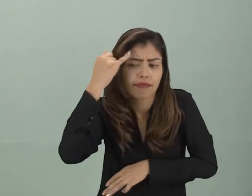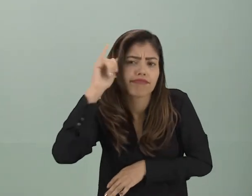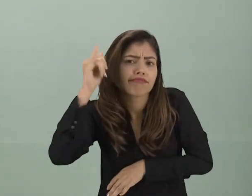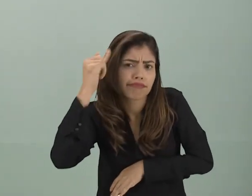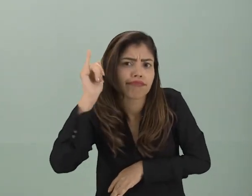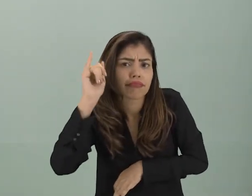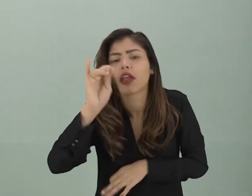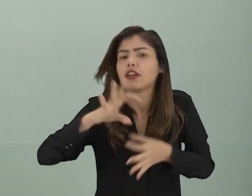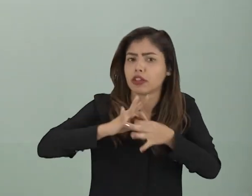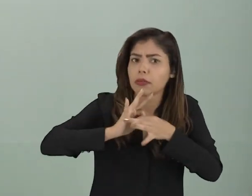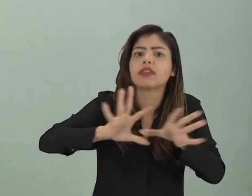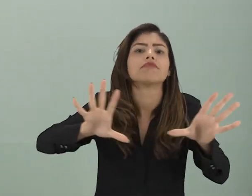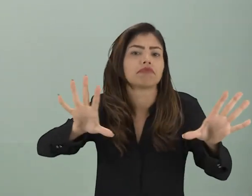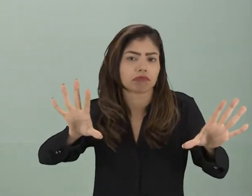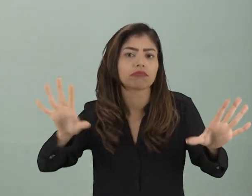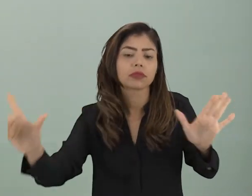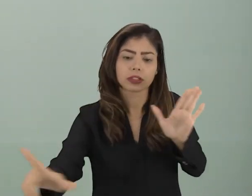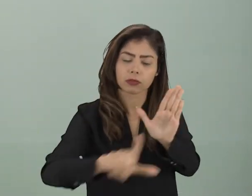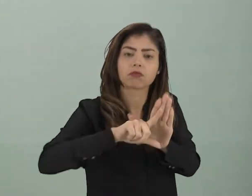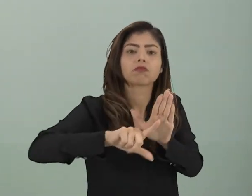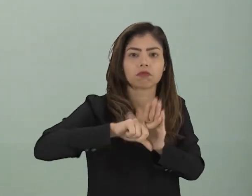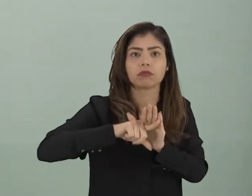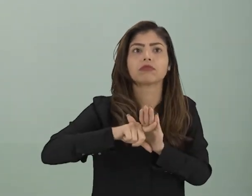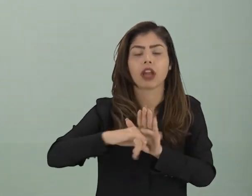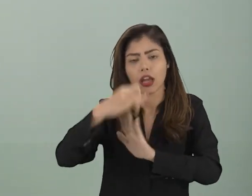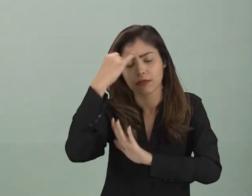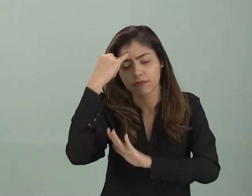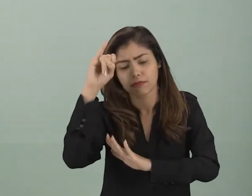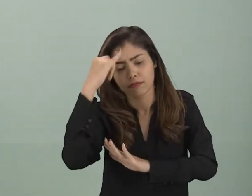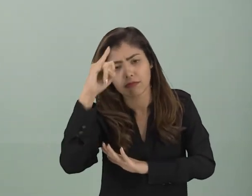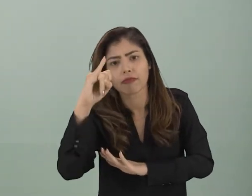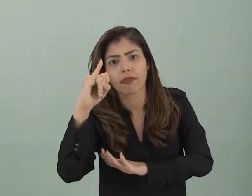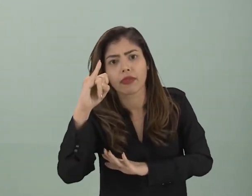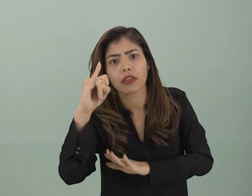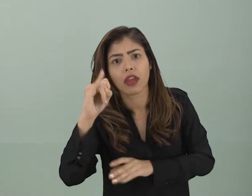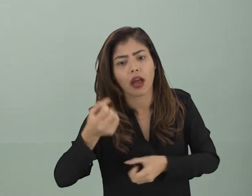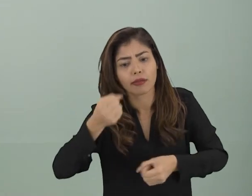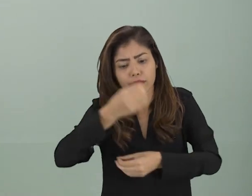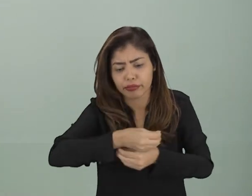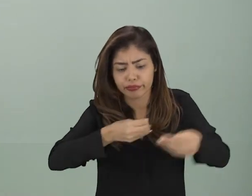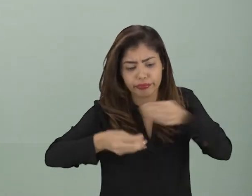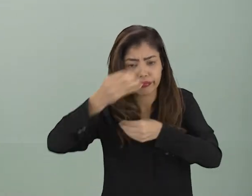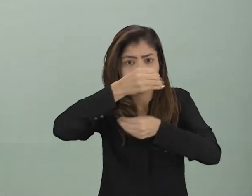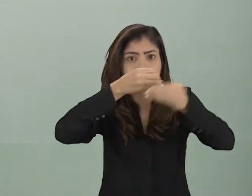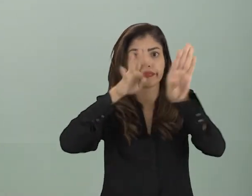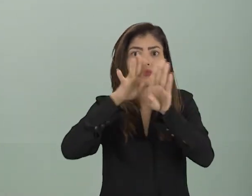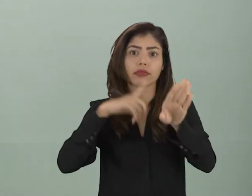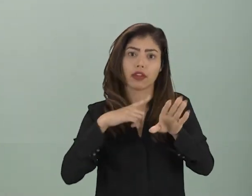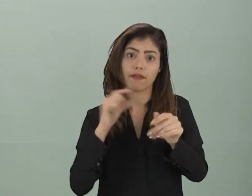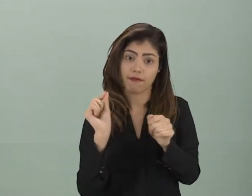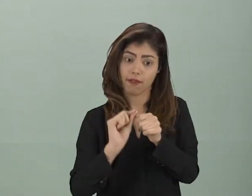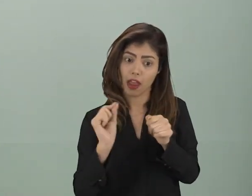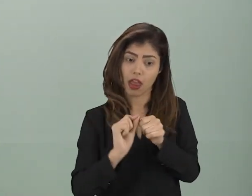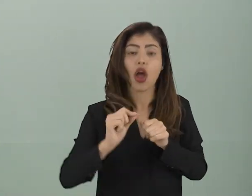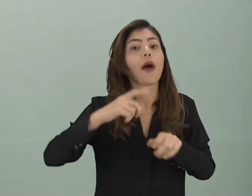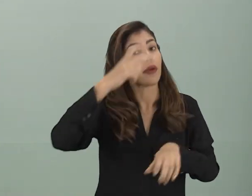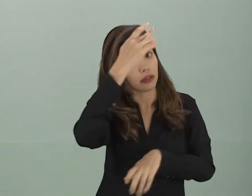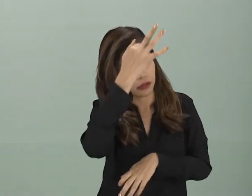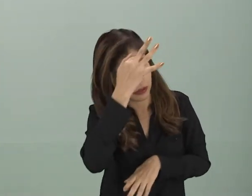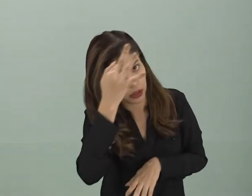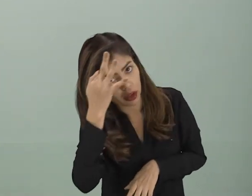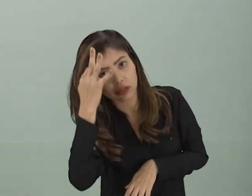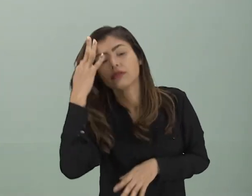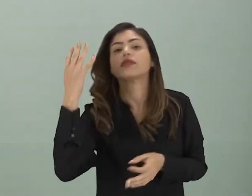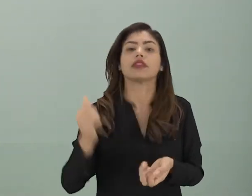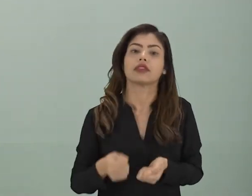ideias de liberdade perante a lei, as ideias que foram construídas pelos filósofos iluministas agora